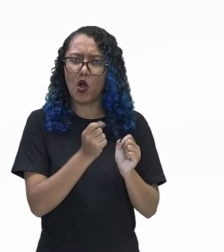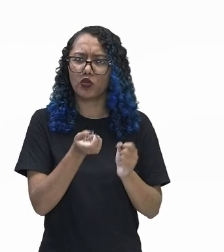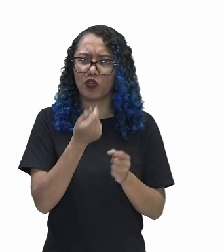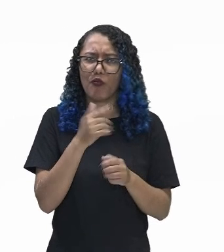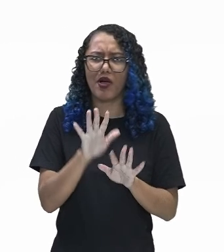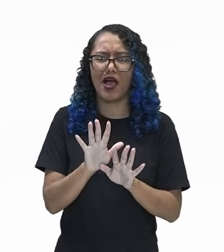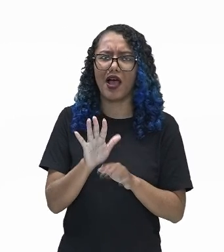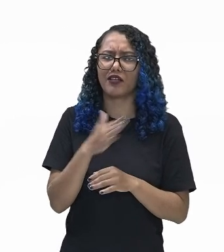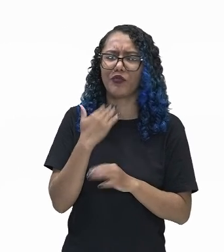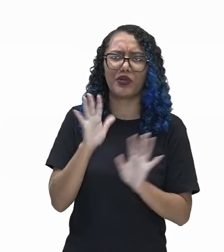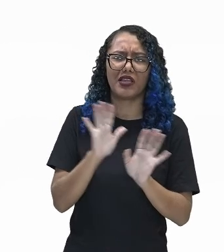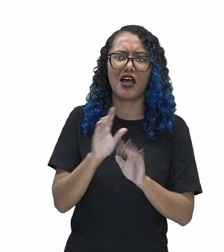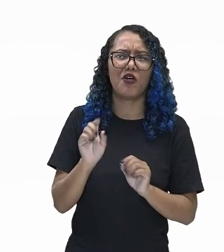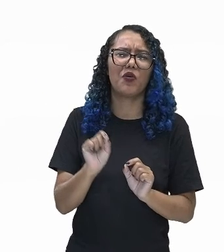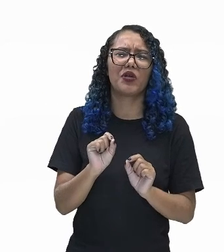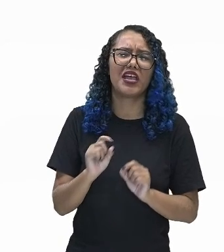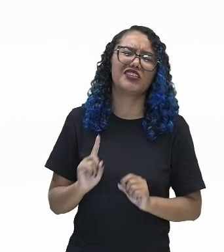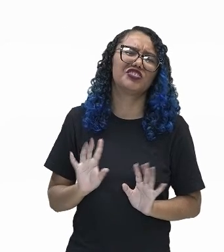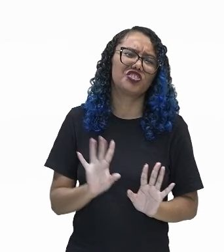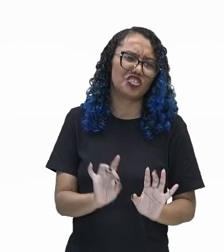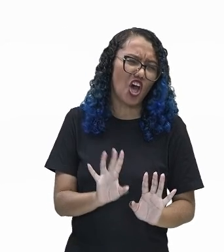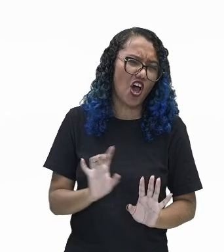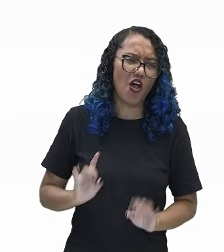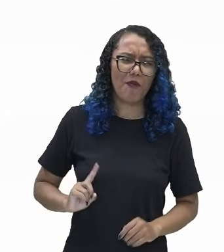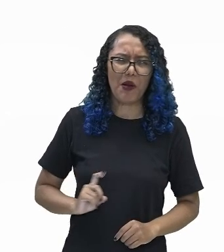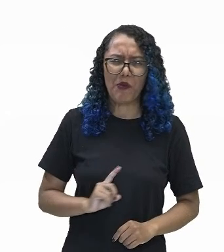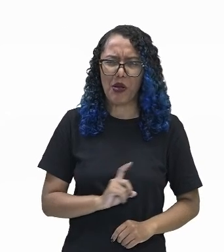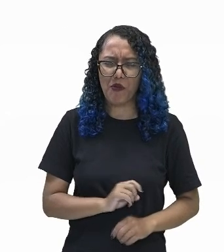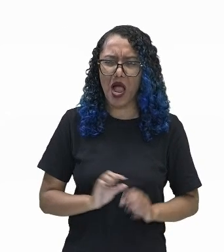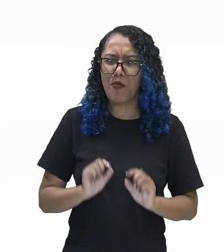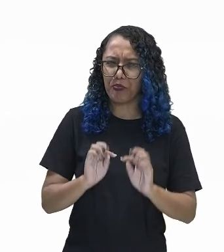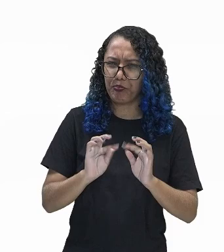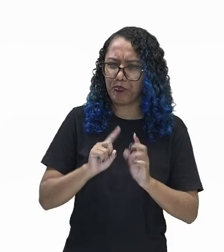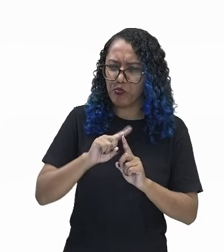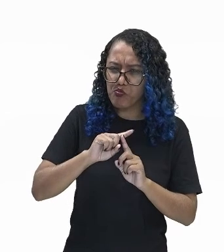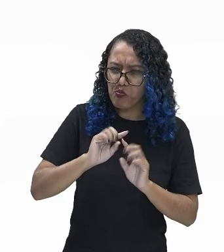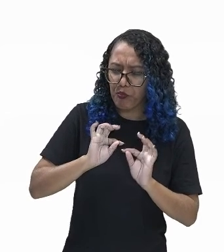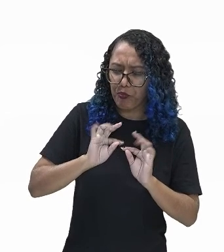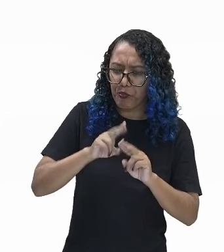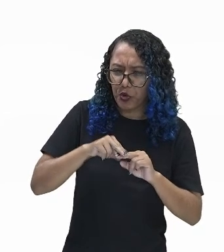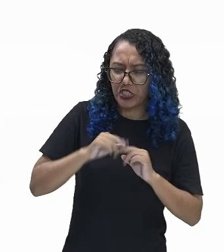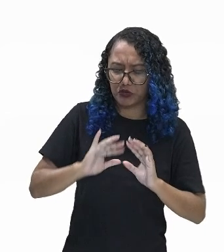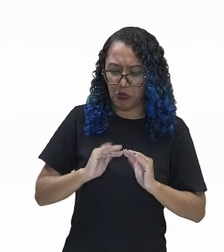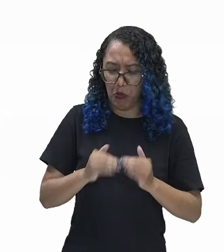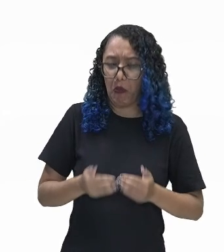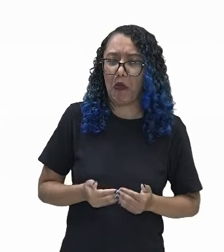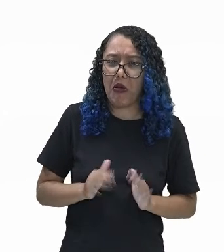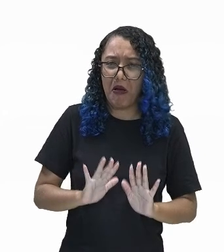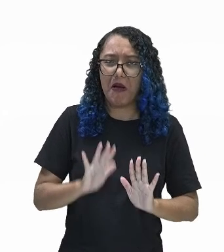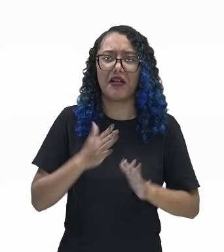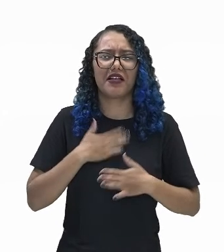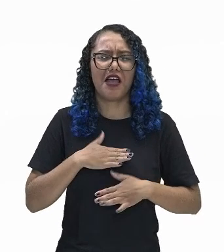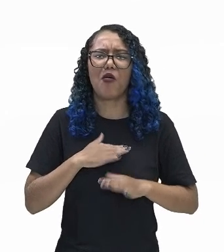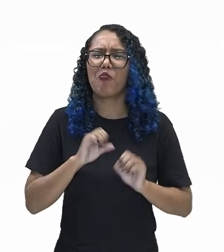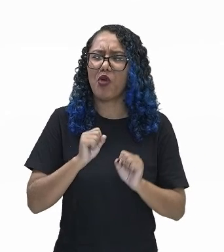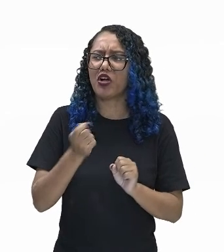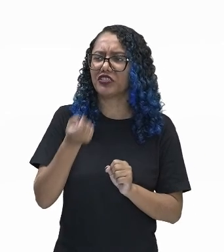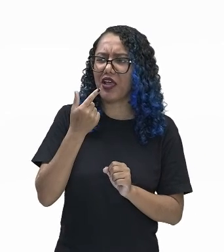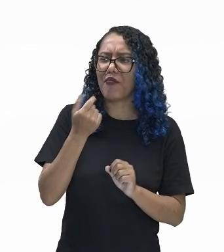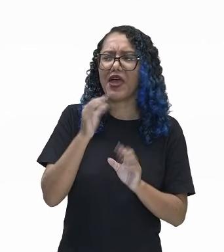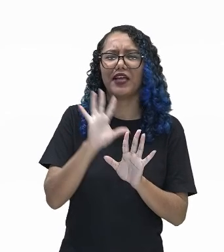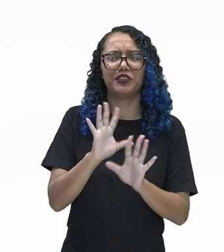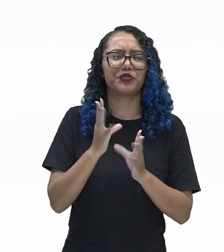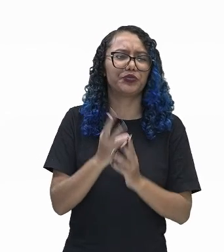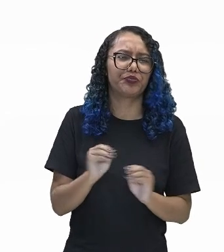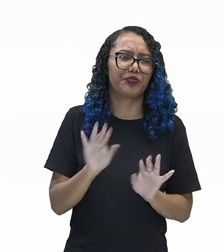É o quê? Lombriga, é verme, teu bucho está enorme. Ixi, tô morrendo. É verme. Toma um remédio de verme que vai passar, né? Tô achando que ia morrer, mas